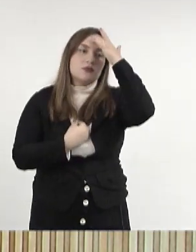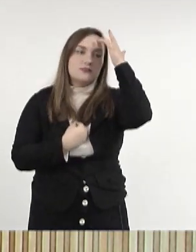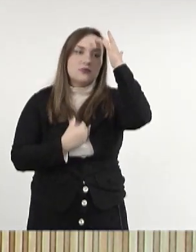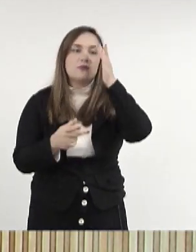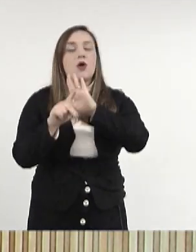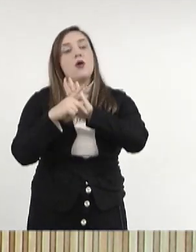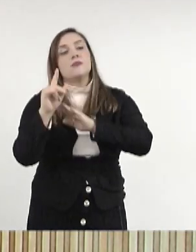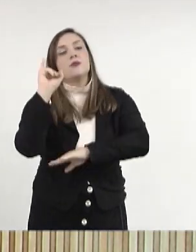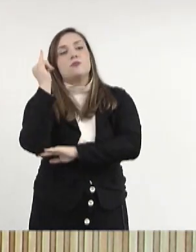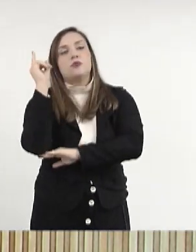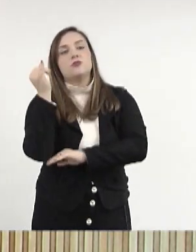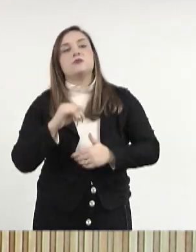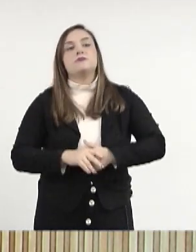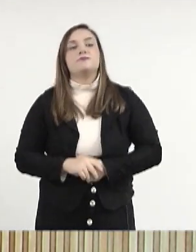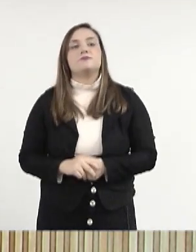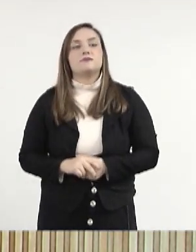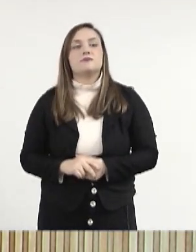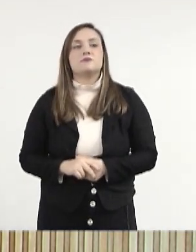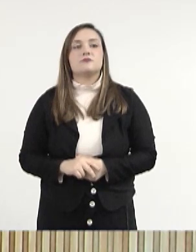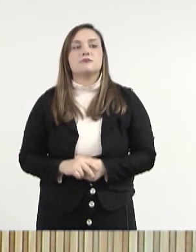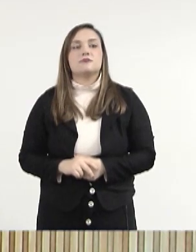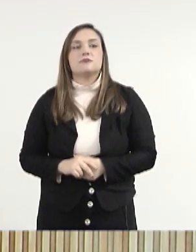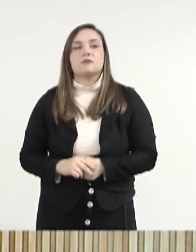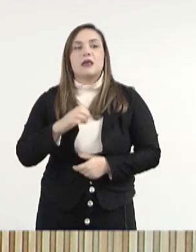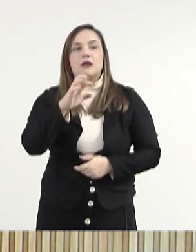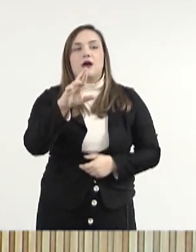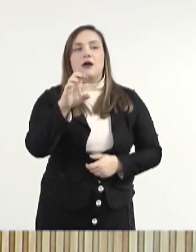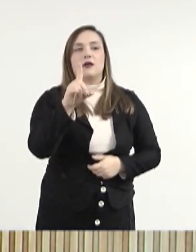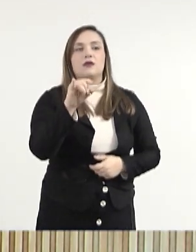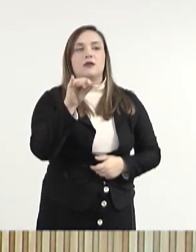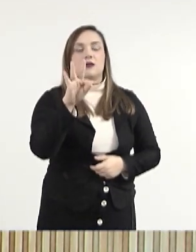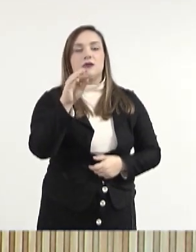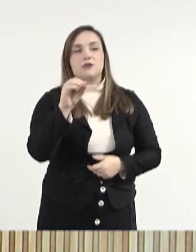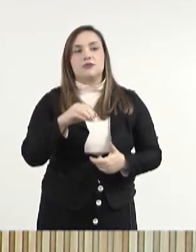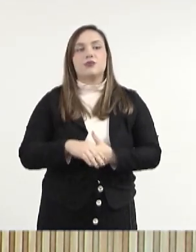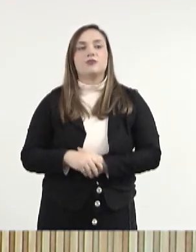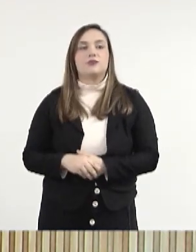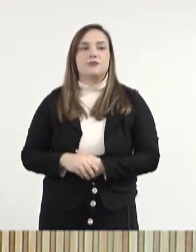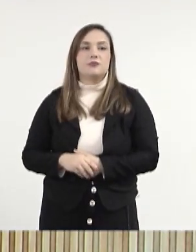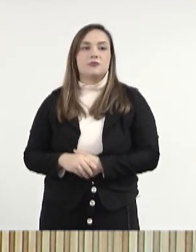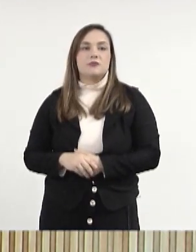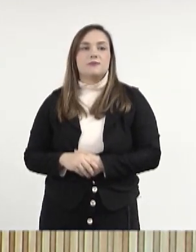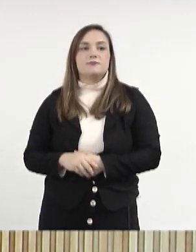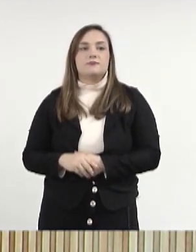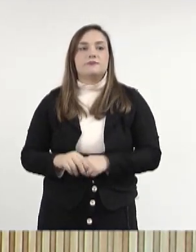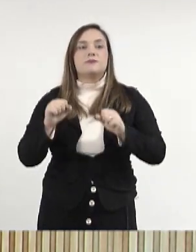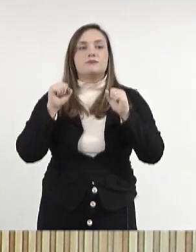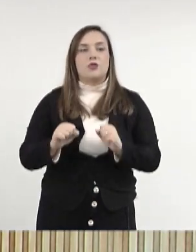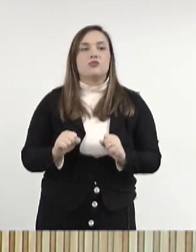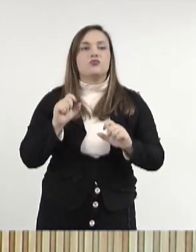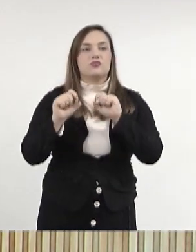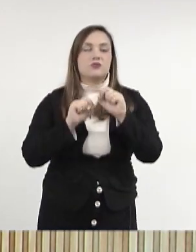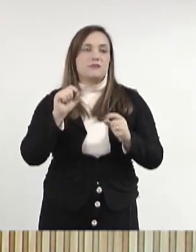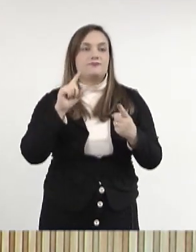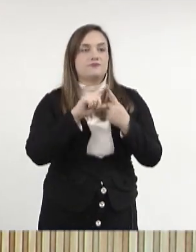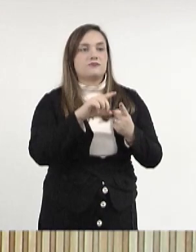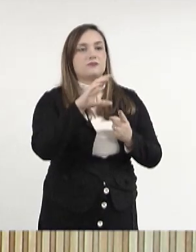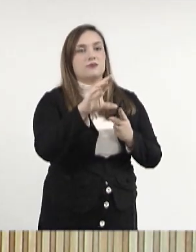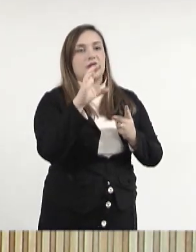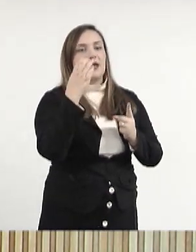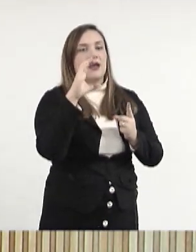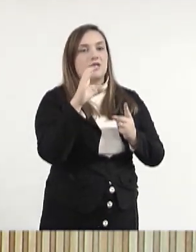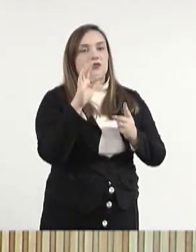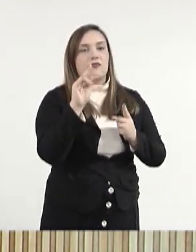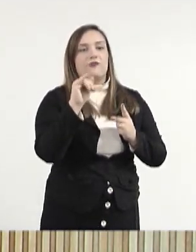tributária, desses créditos fiscais que ela possui junto à Secretaria de Estado de Fazenda, por duas possibilidades. Um crédito fixo,